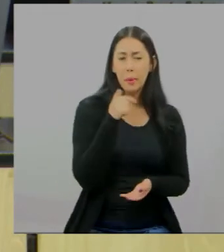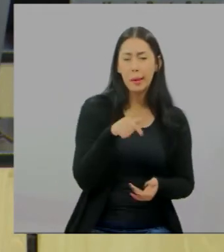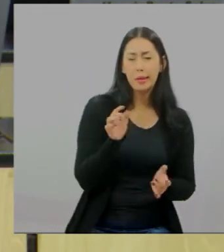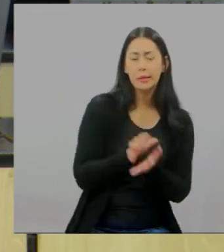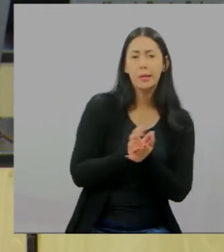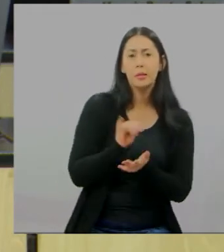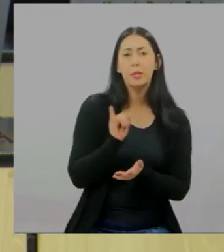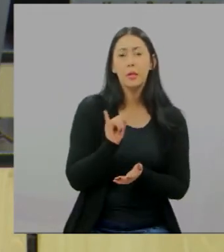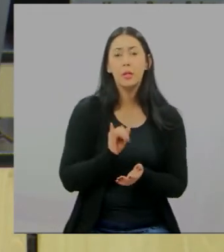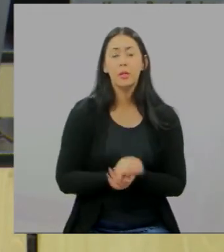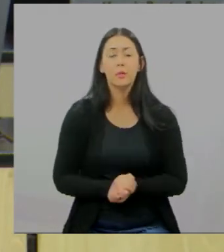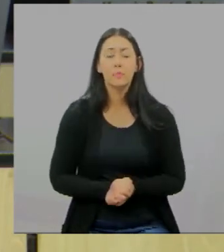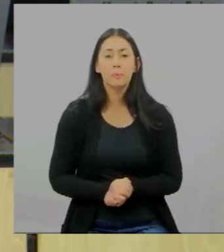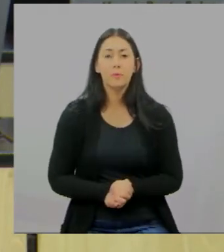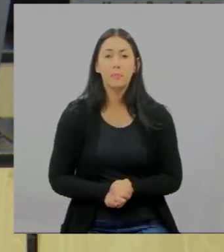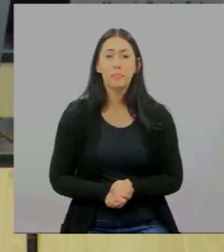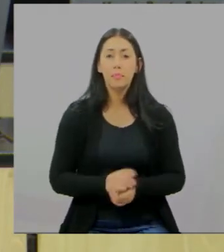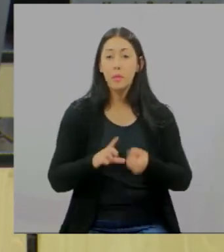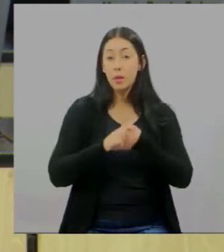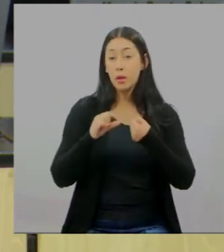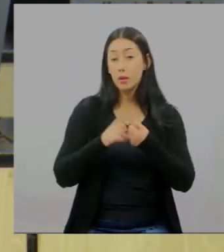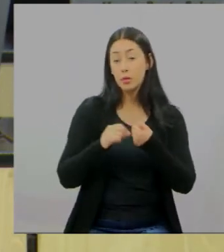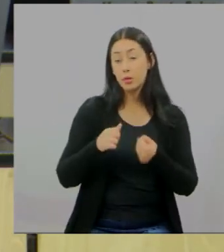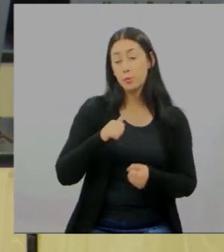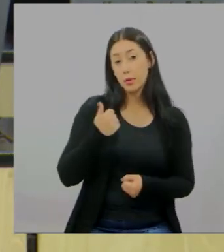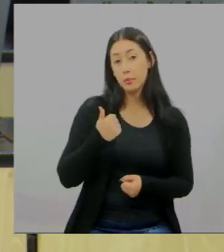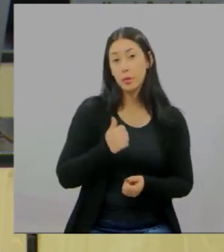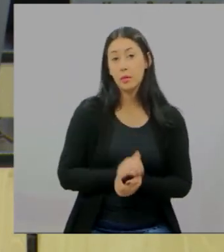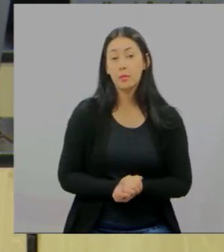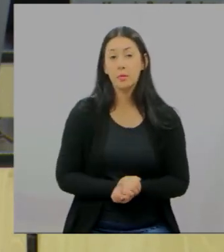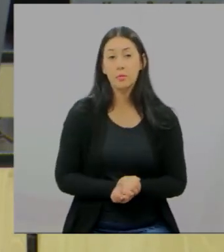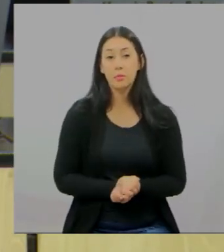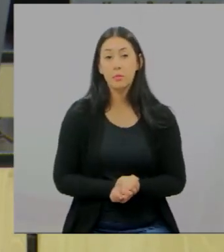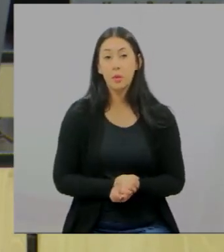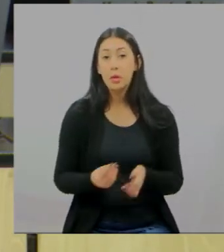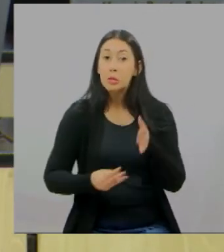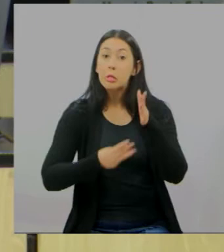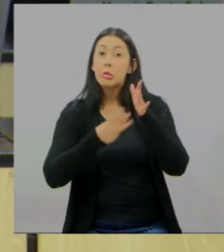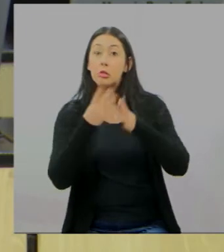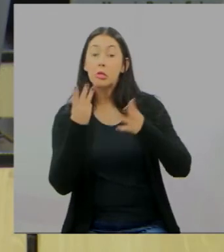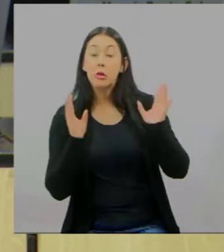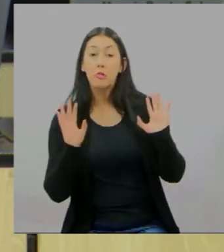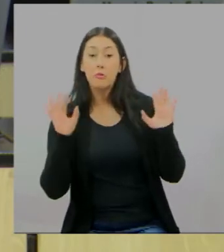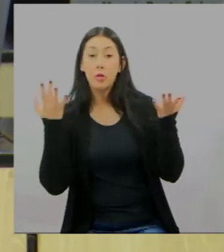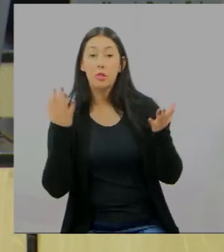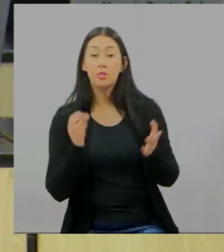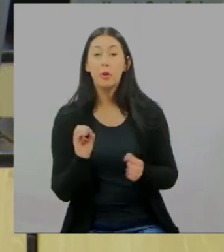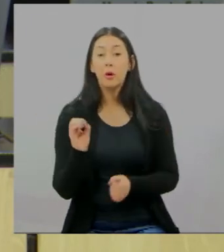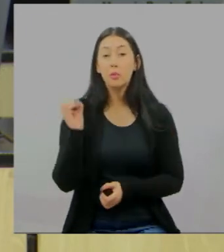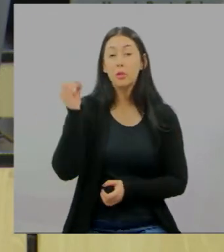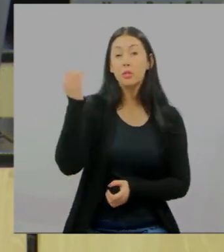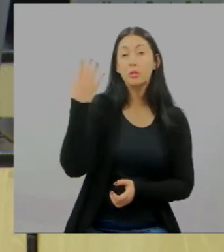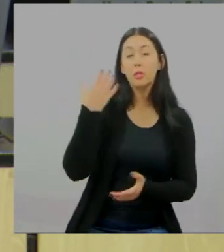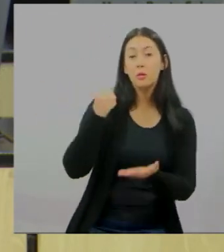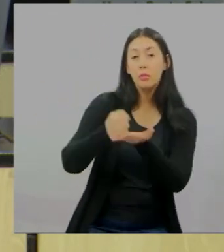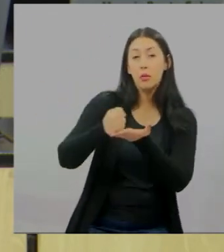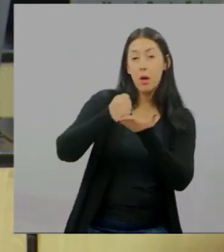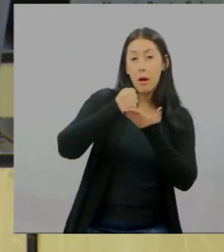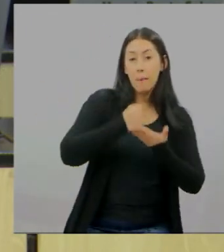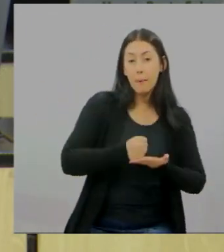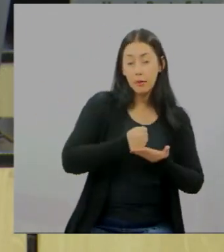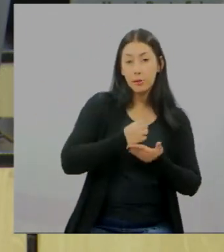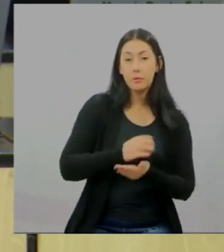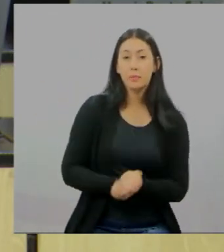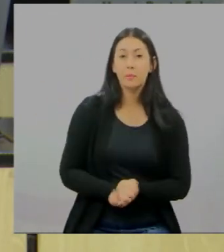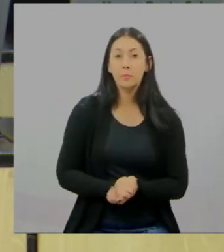vínculo ao eixo cultural. Artigo 1º. A 3ª edição será realizada pela Secretaria de Desenvolvimento Econômico com apoio do Contur.